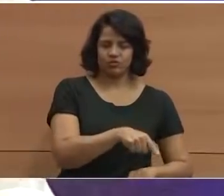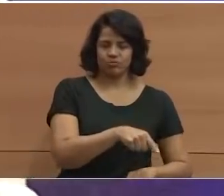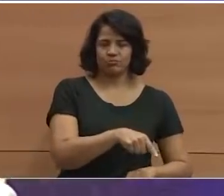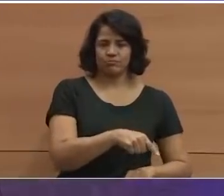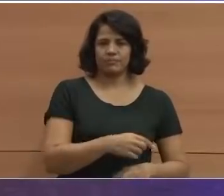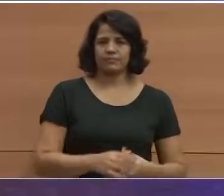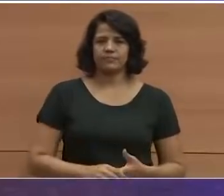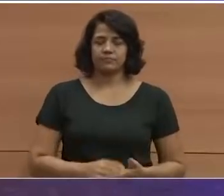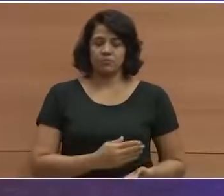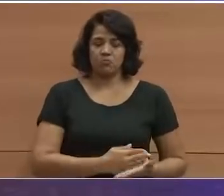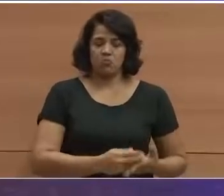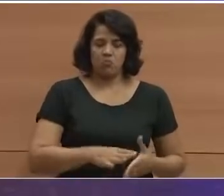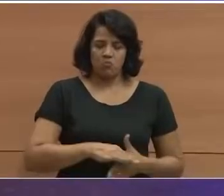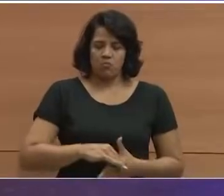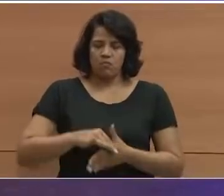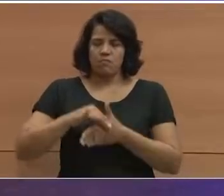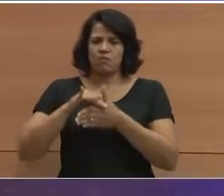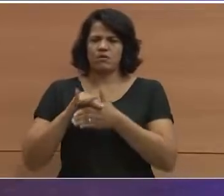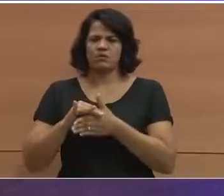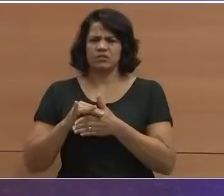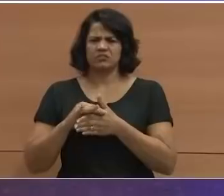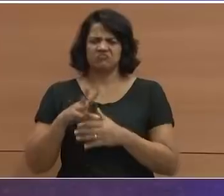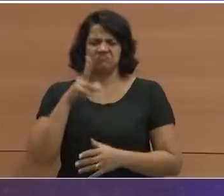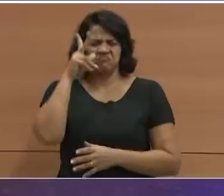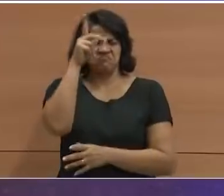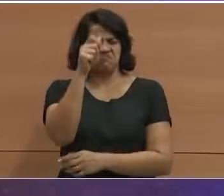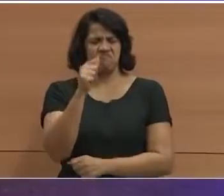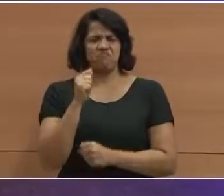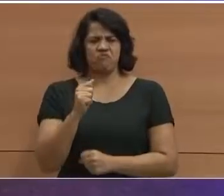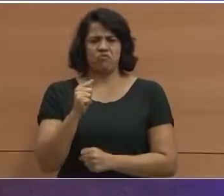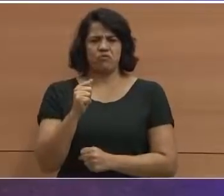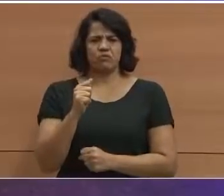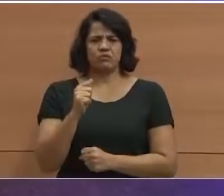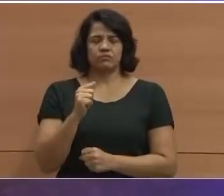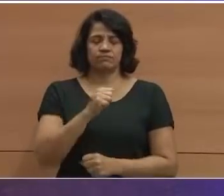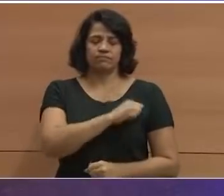começou sob a liderança forte do apóstolo Pedro.